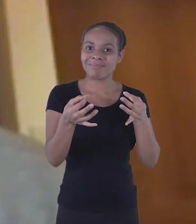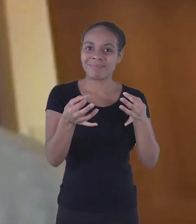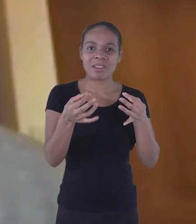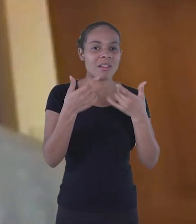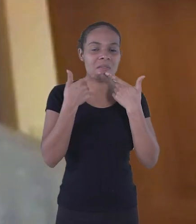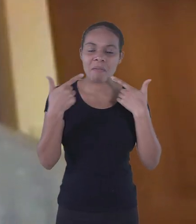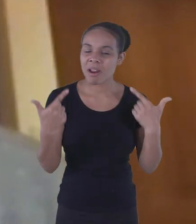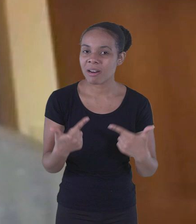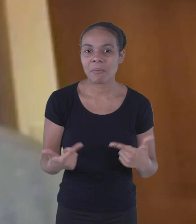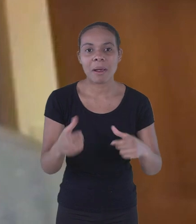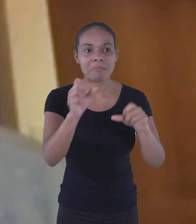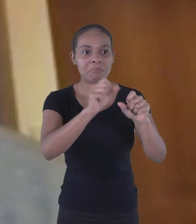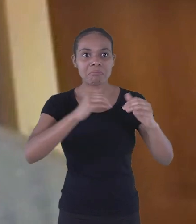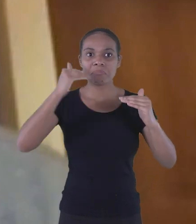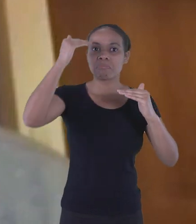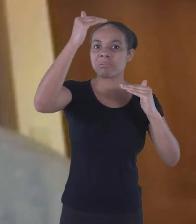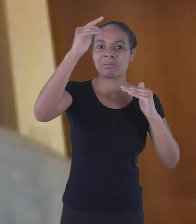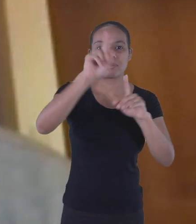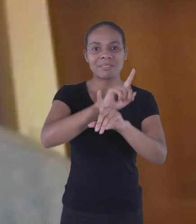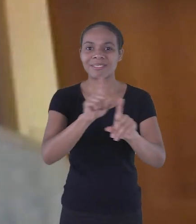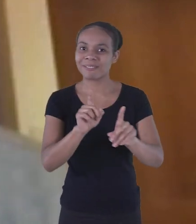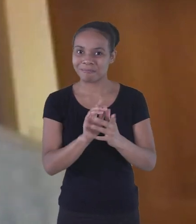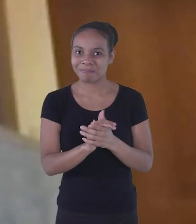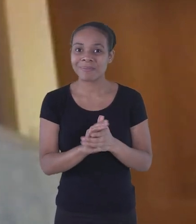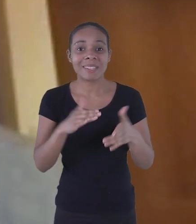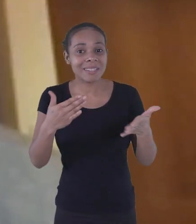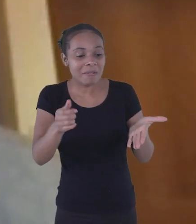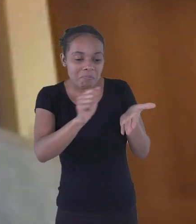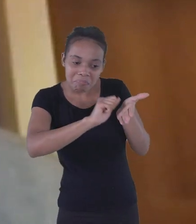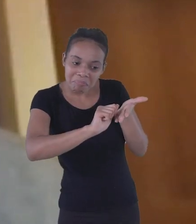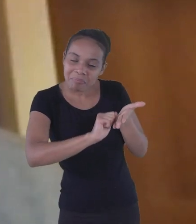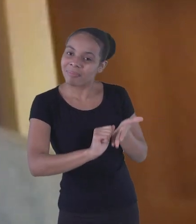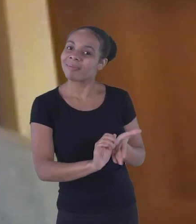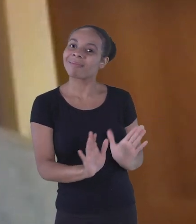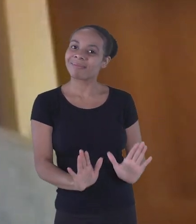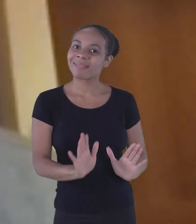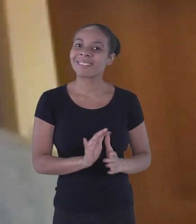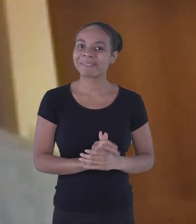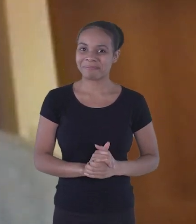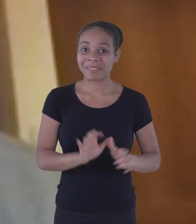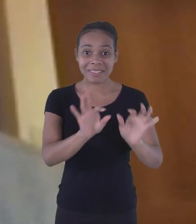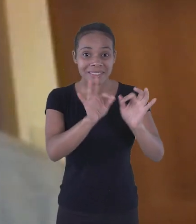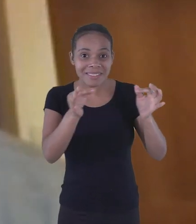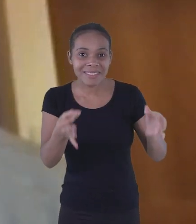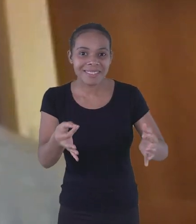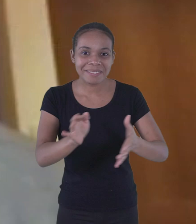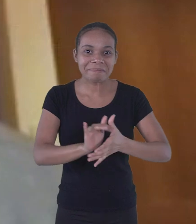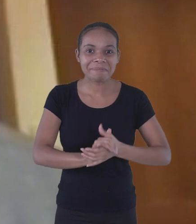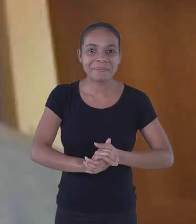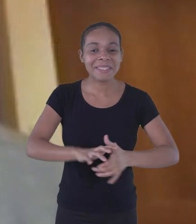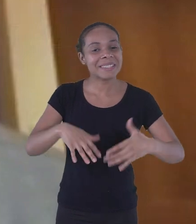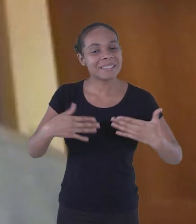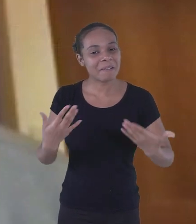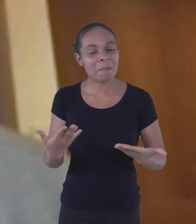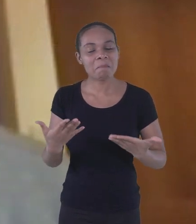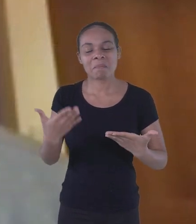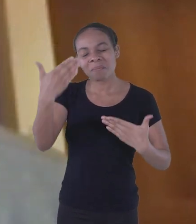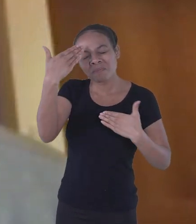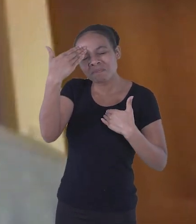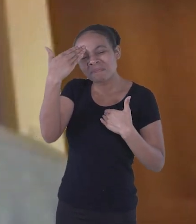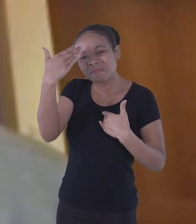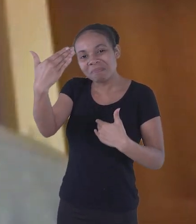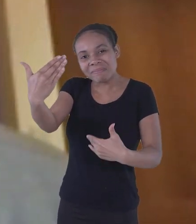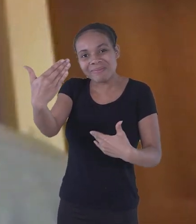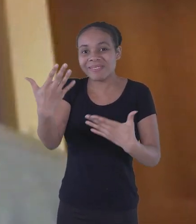e, mais uma vez, ressalvando a enorme distância de qualidade